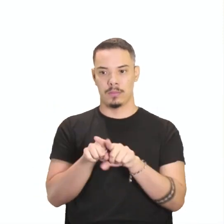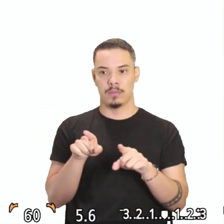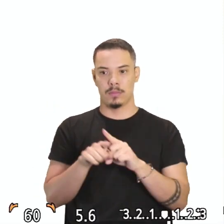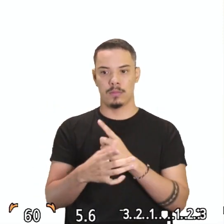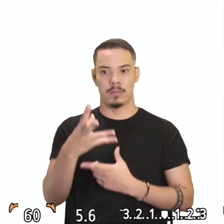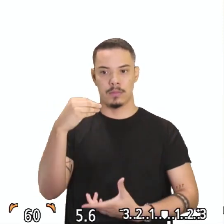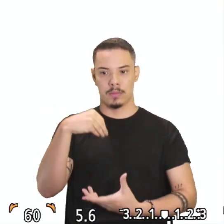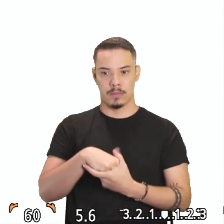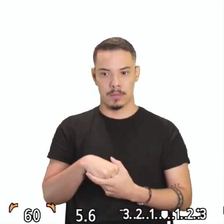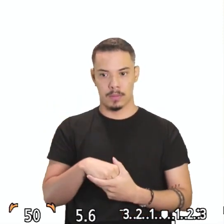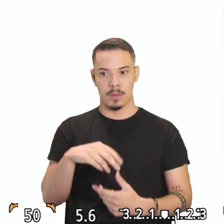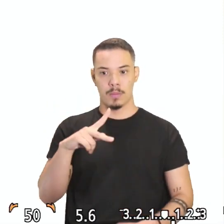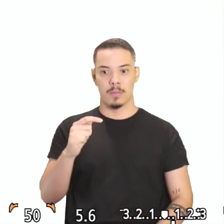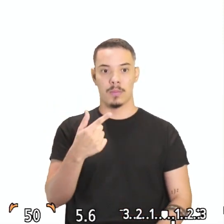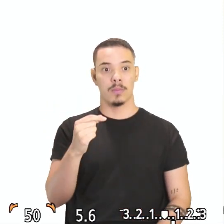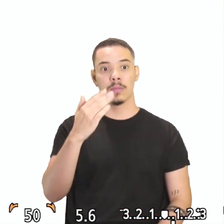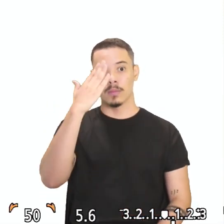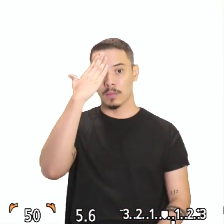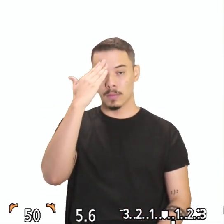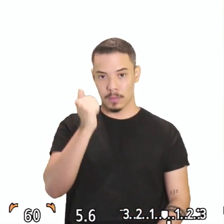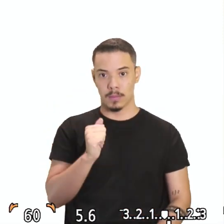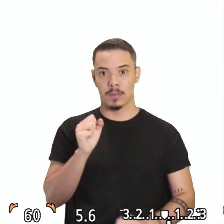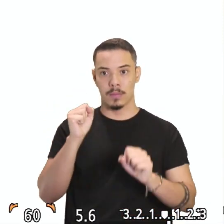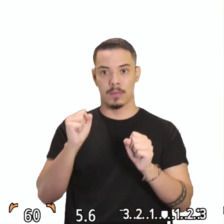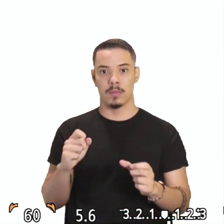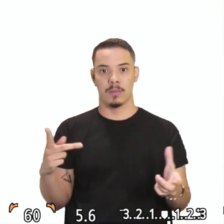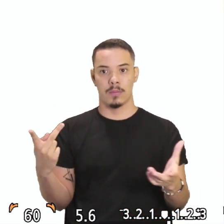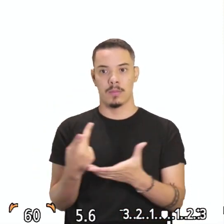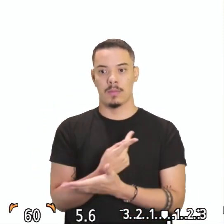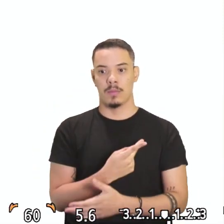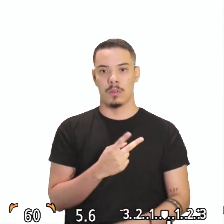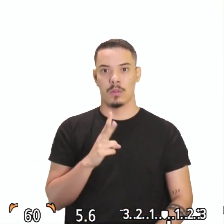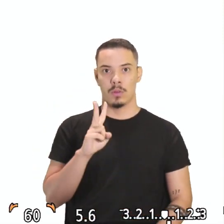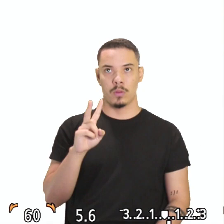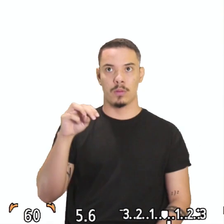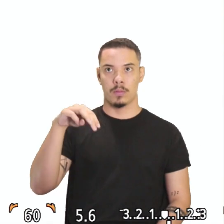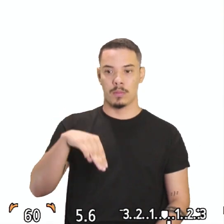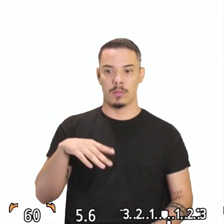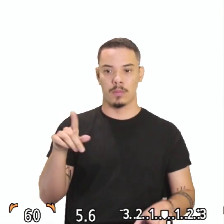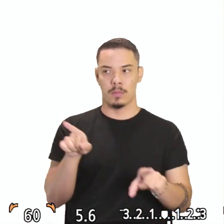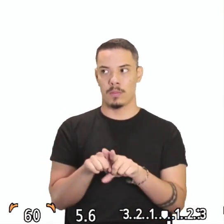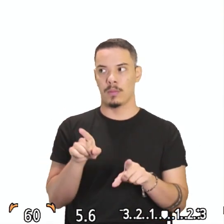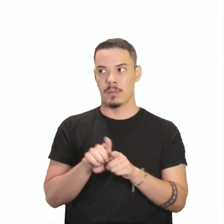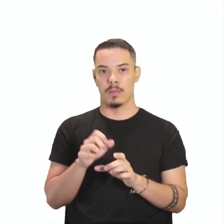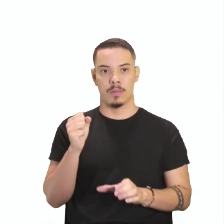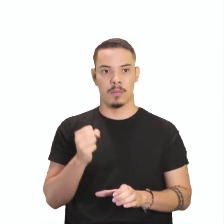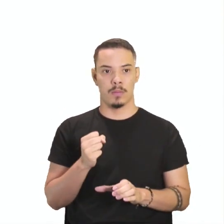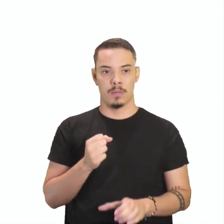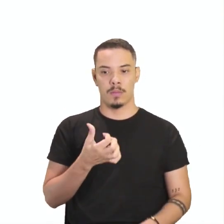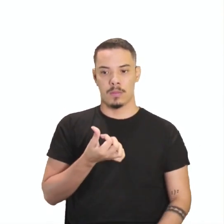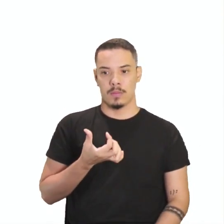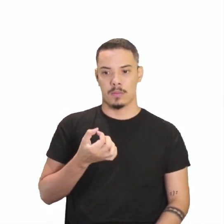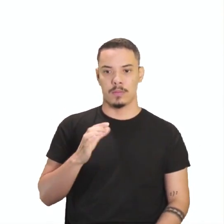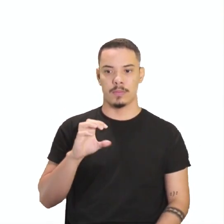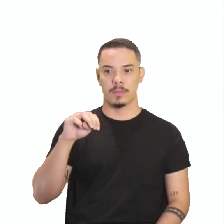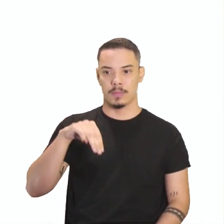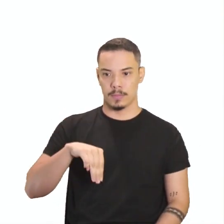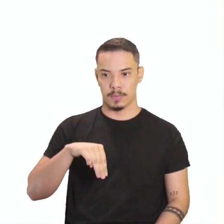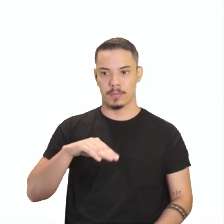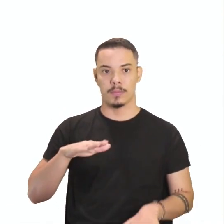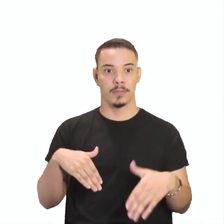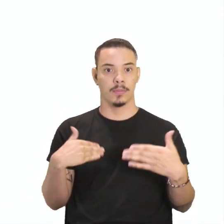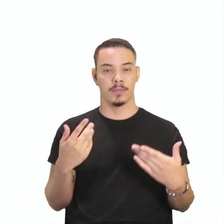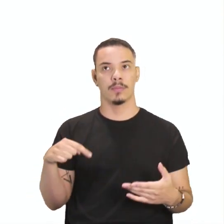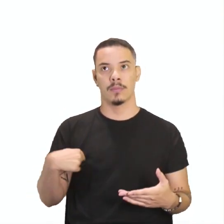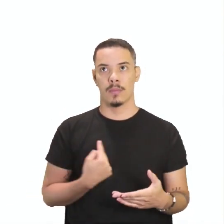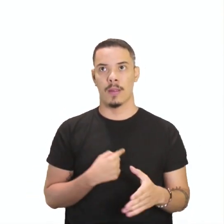pilão? Sabendo que o monjolo cai de uma altura de 2 metros e o socador de pilão a 60 centímetros. Então a gente vai ter